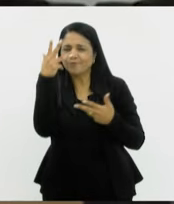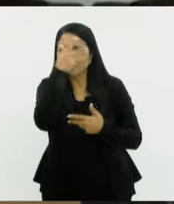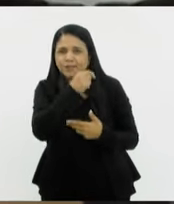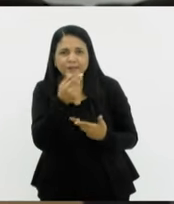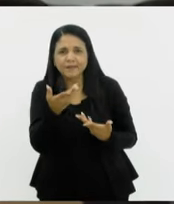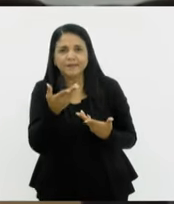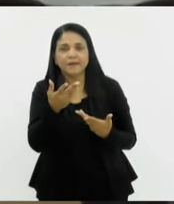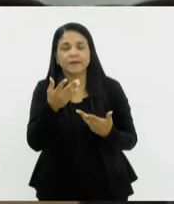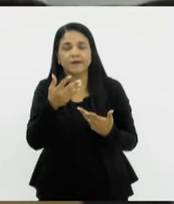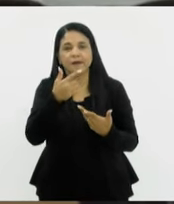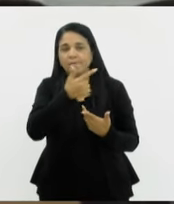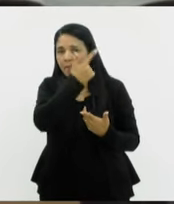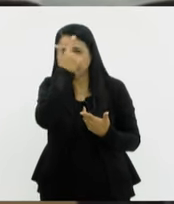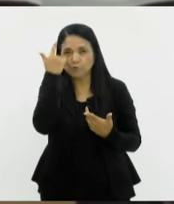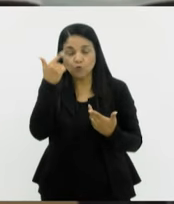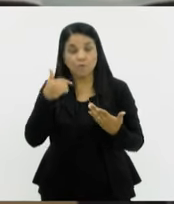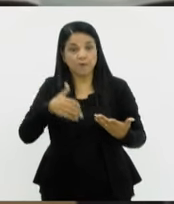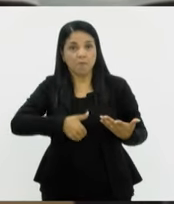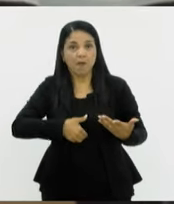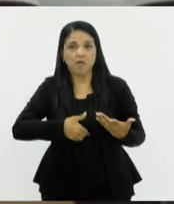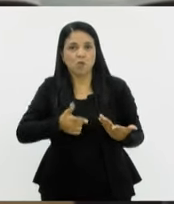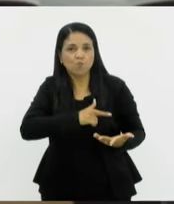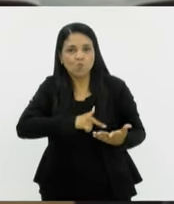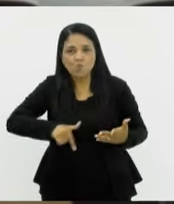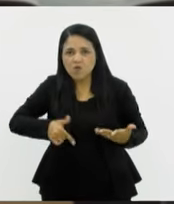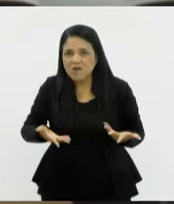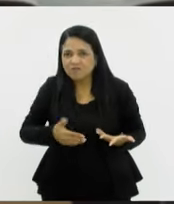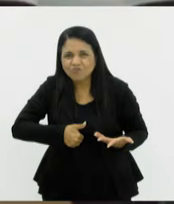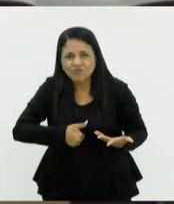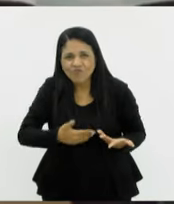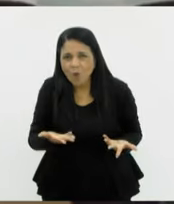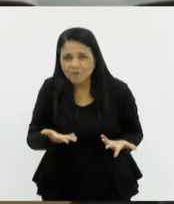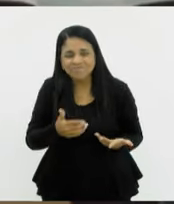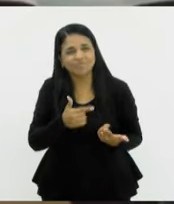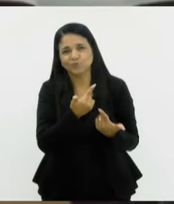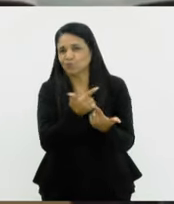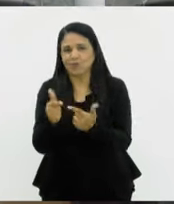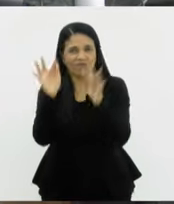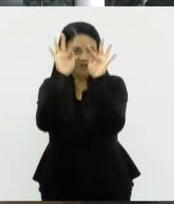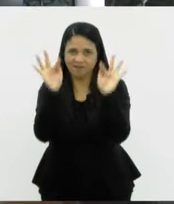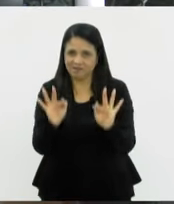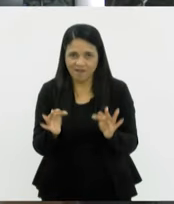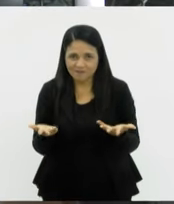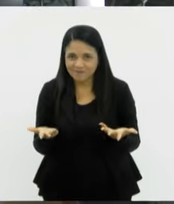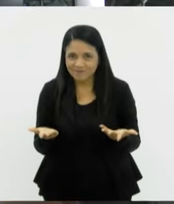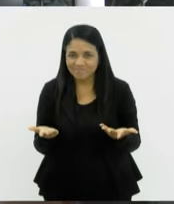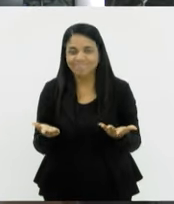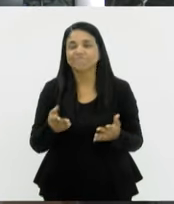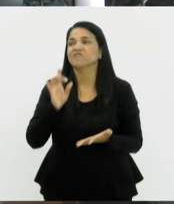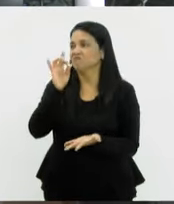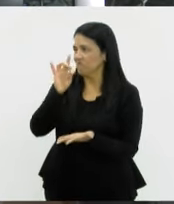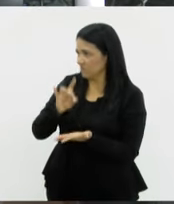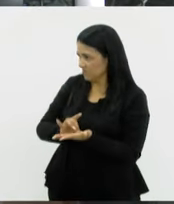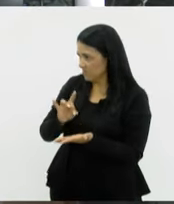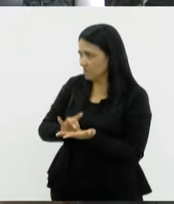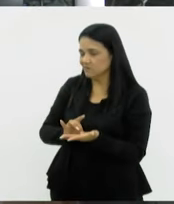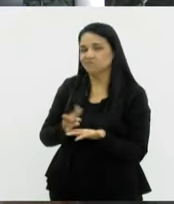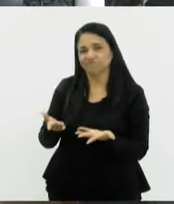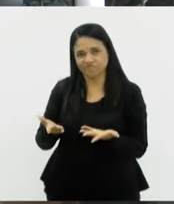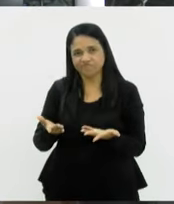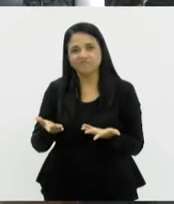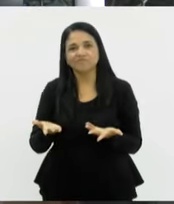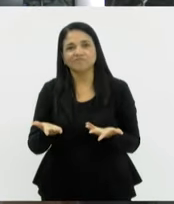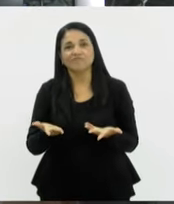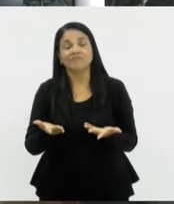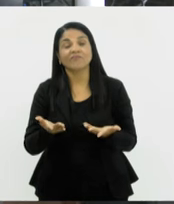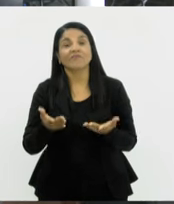quando na verdade a barriga está vazia. E com barriga vazia não dá para ter felicidade. É verdade. E falando ainda